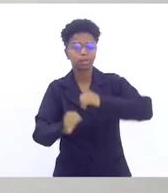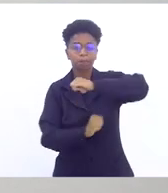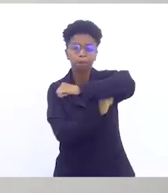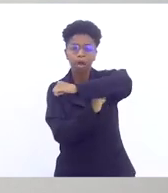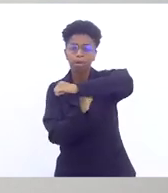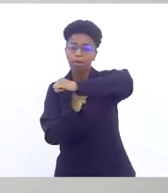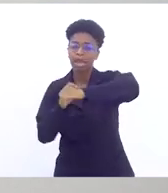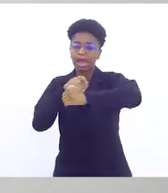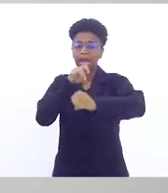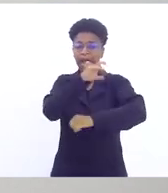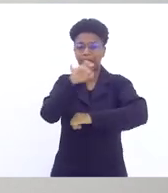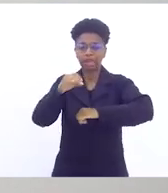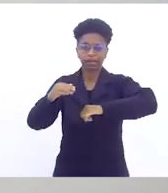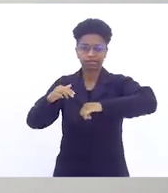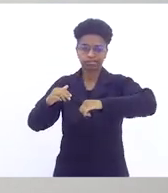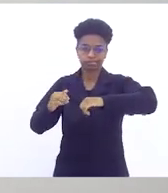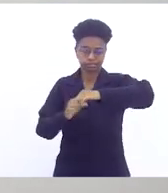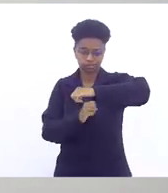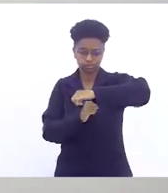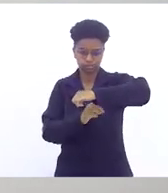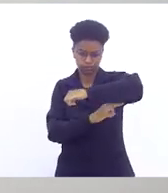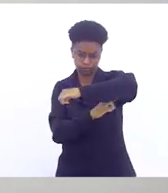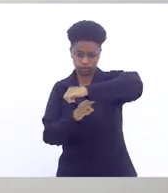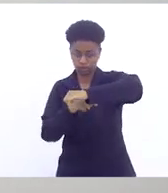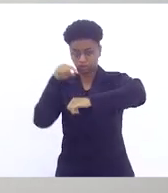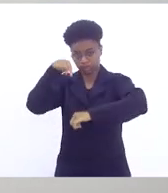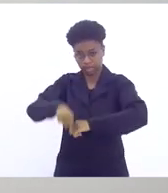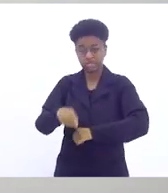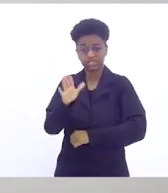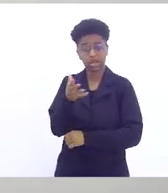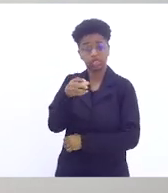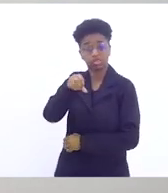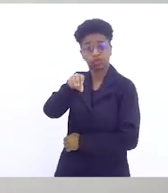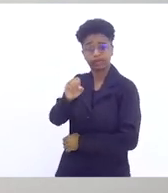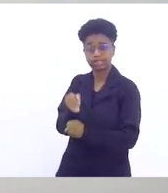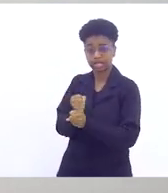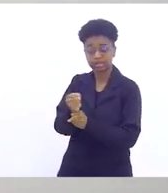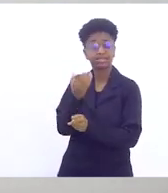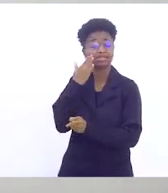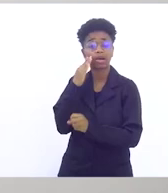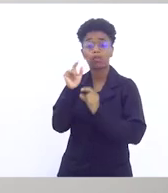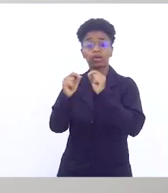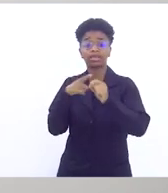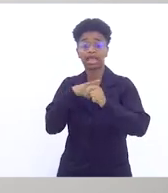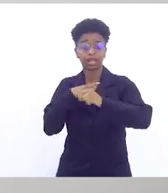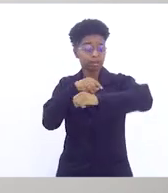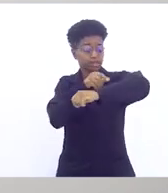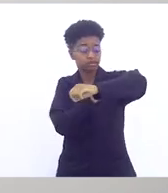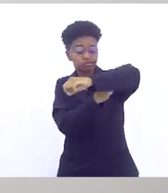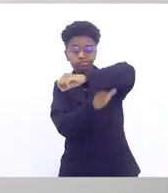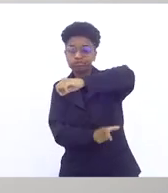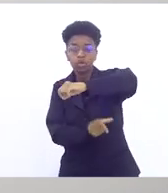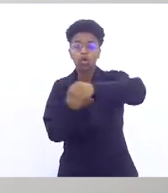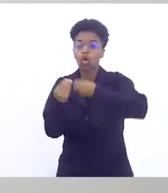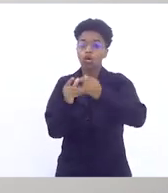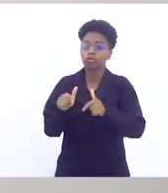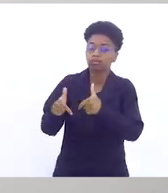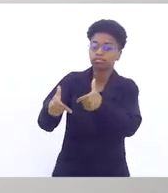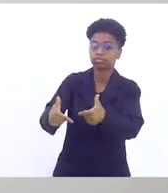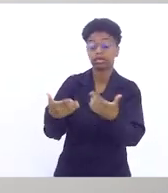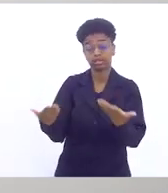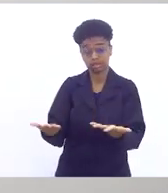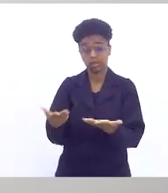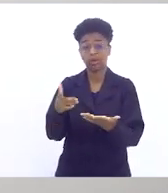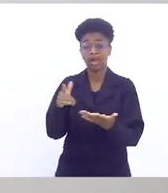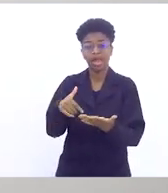cada viaduto desses aqui nos seus 90 anos ele sabem o que que tem o que que deve ser feito então esse